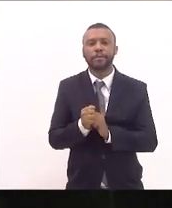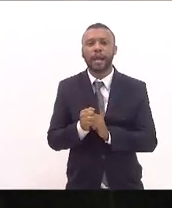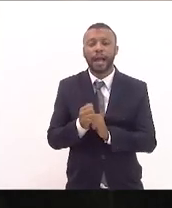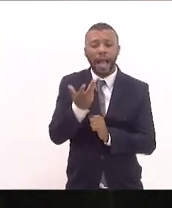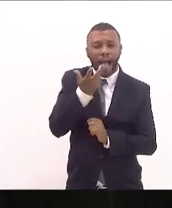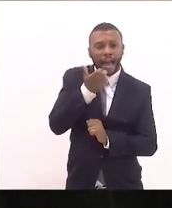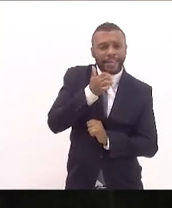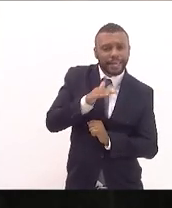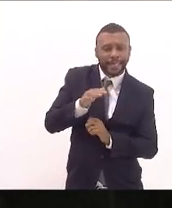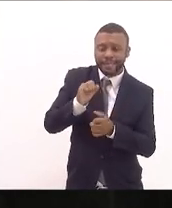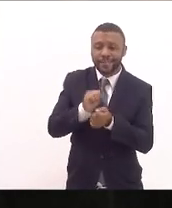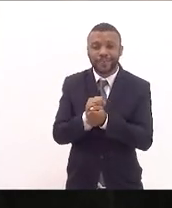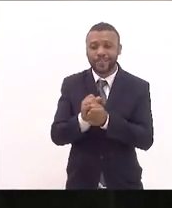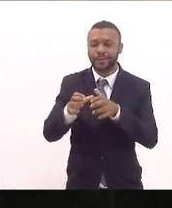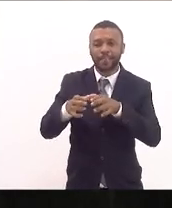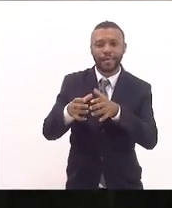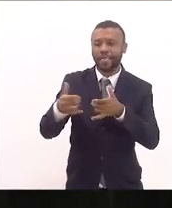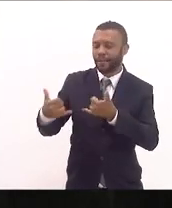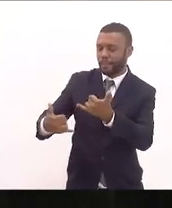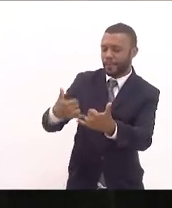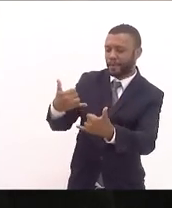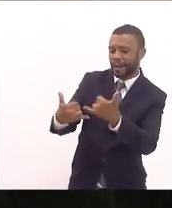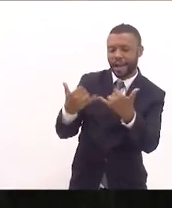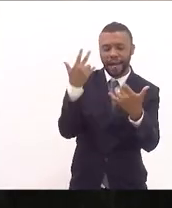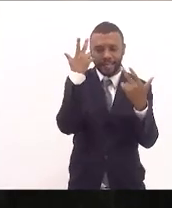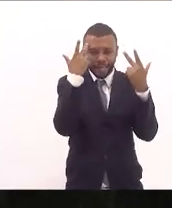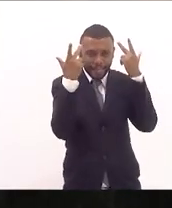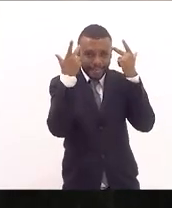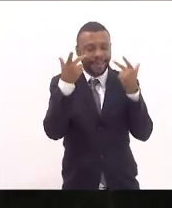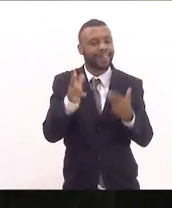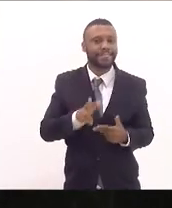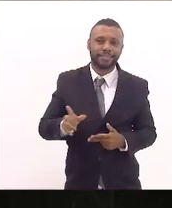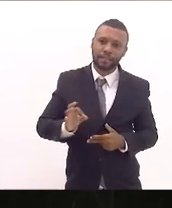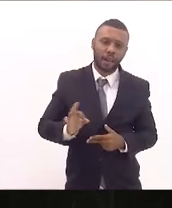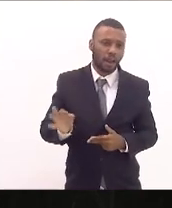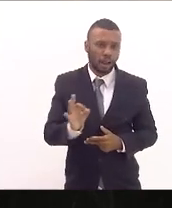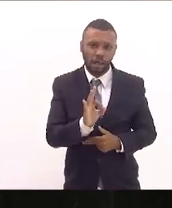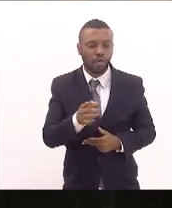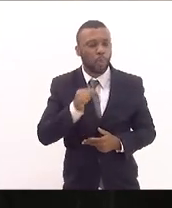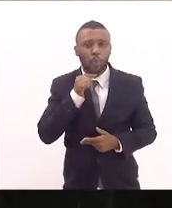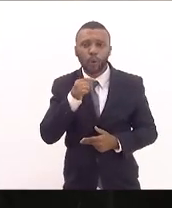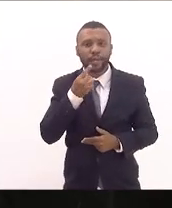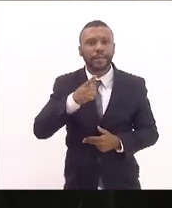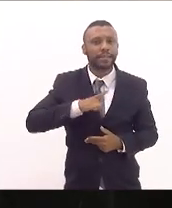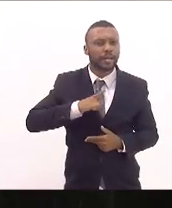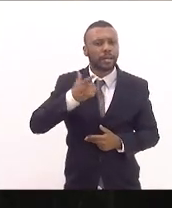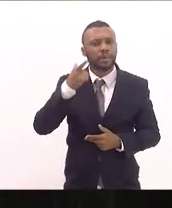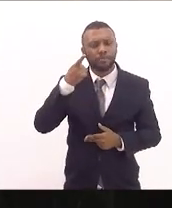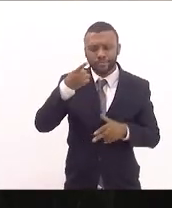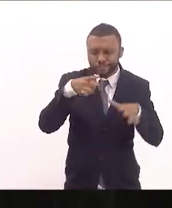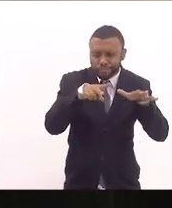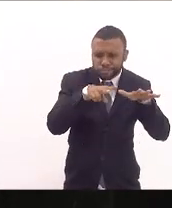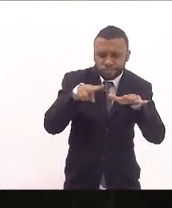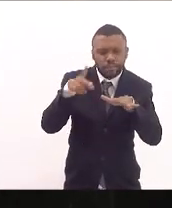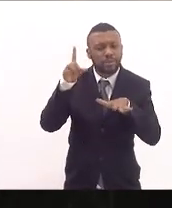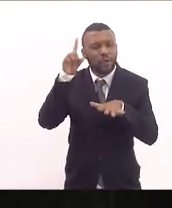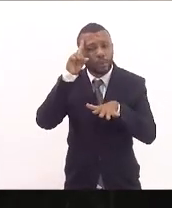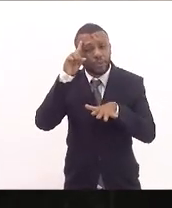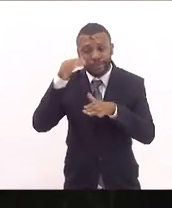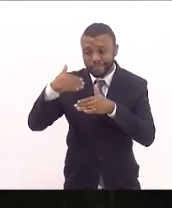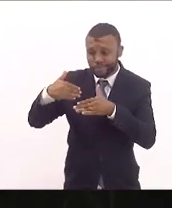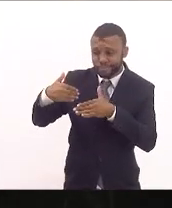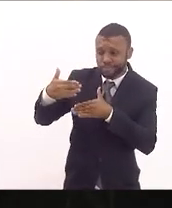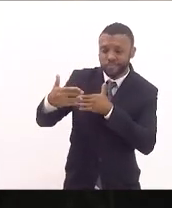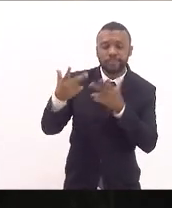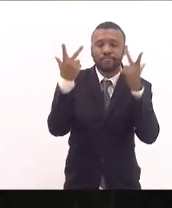conseguem mais brincar não conseguem ter o seu dia a dia com a sua normalidade então eu quero dizer para